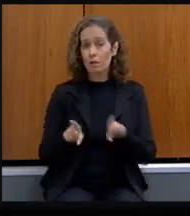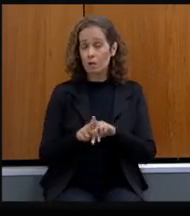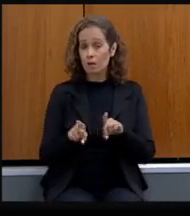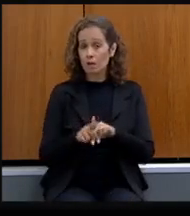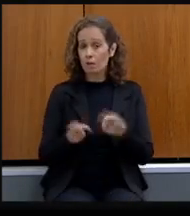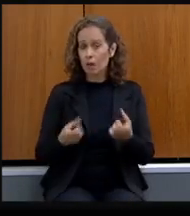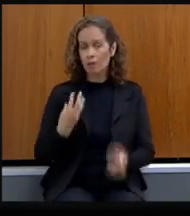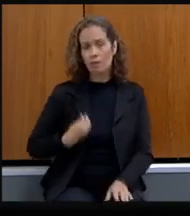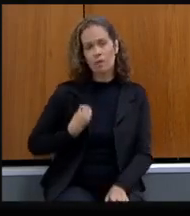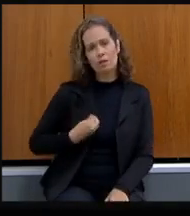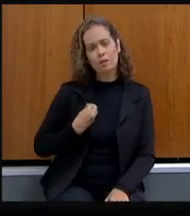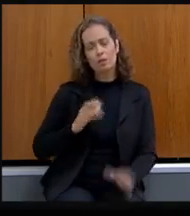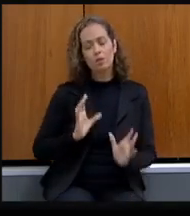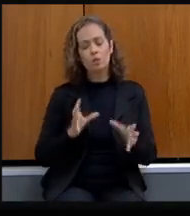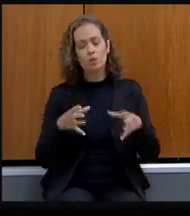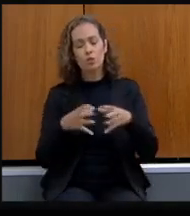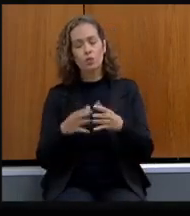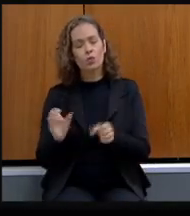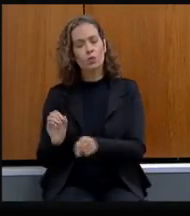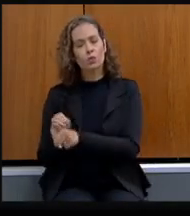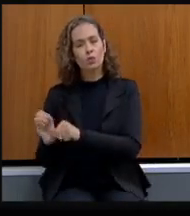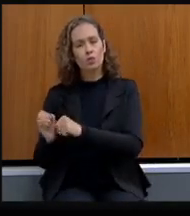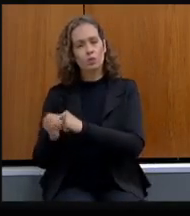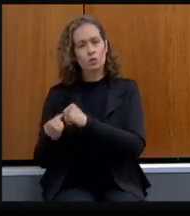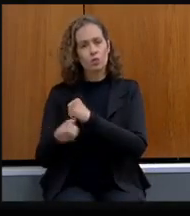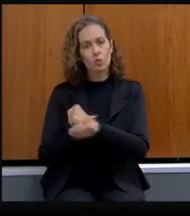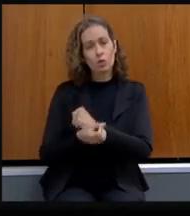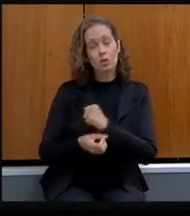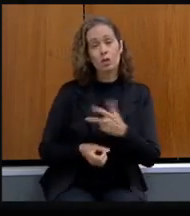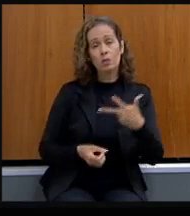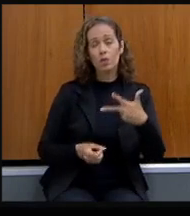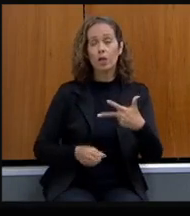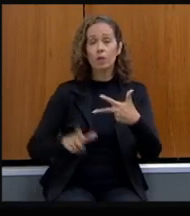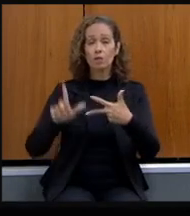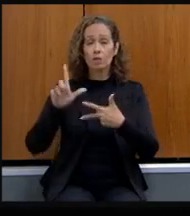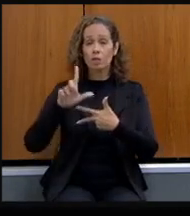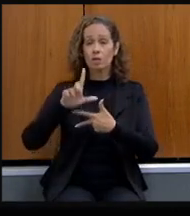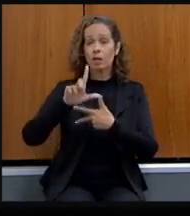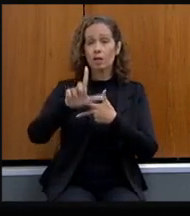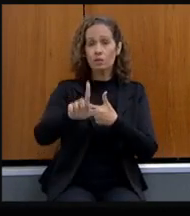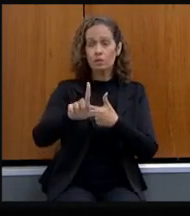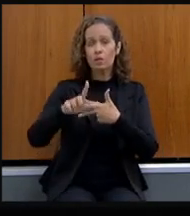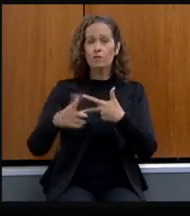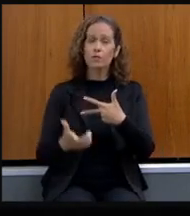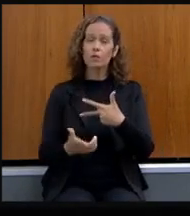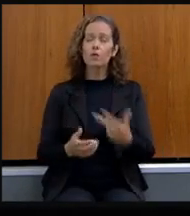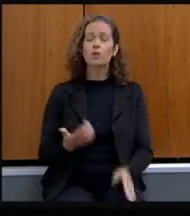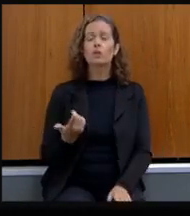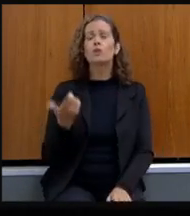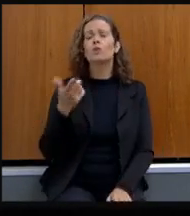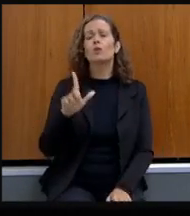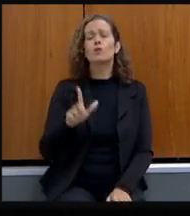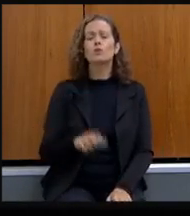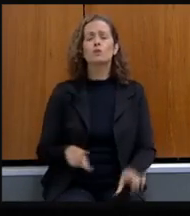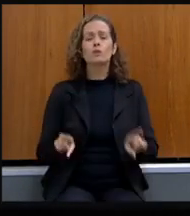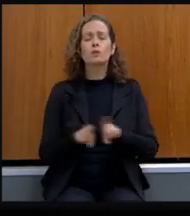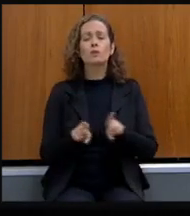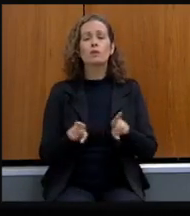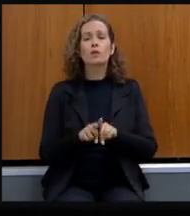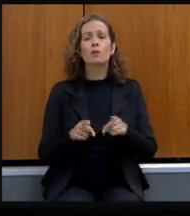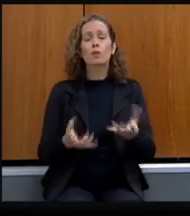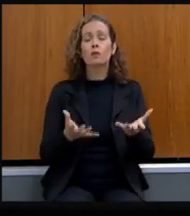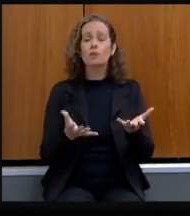participação do conjunto do município do Poder Legislativo e de outros atores interessados na emancipação